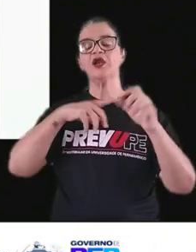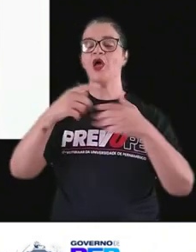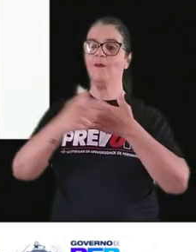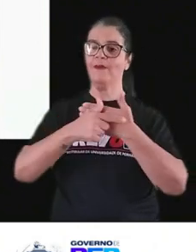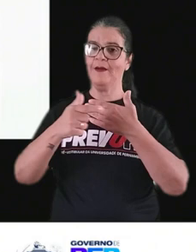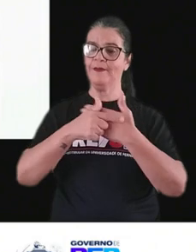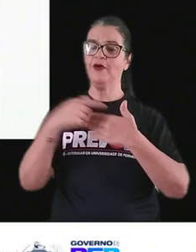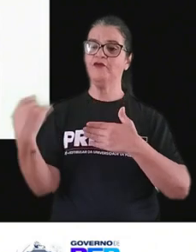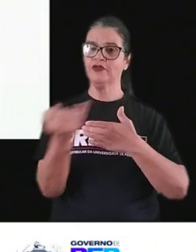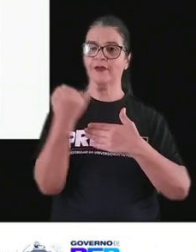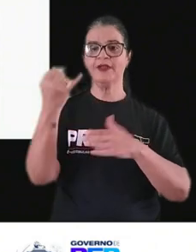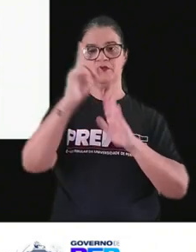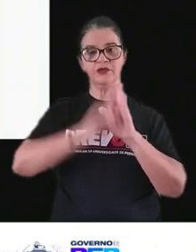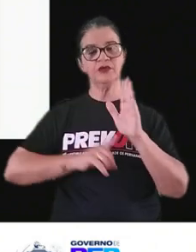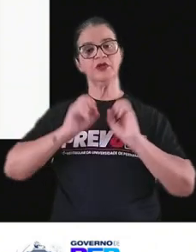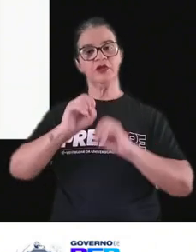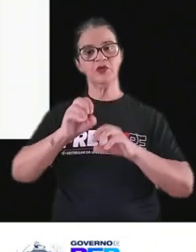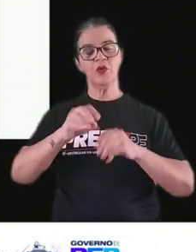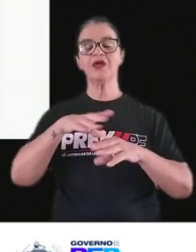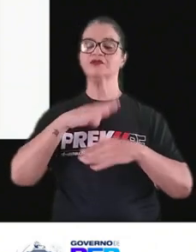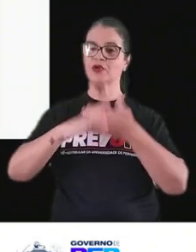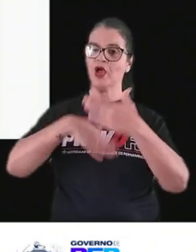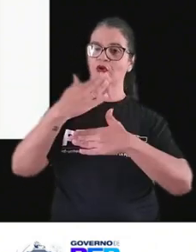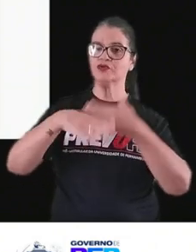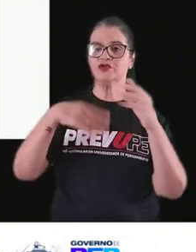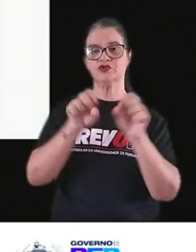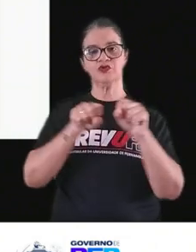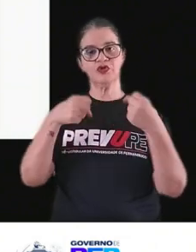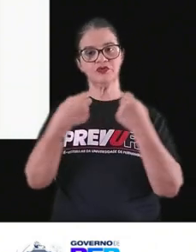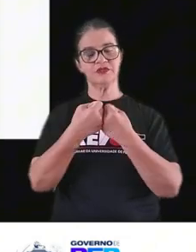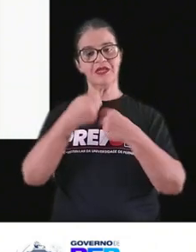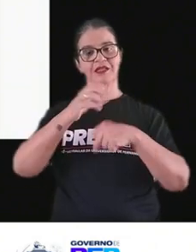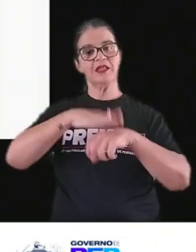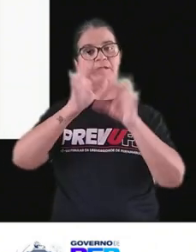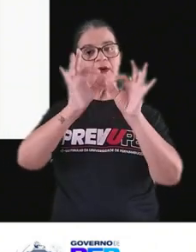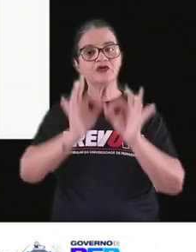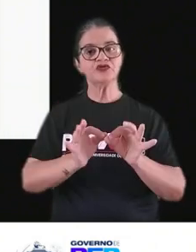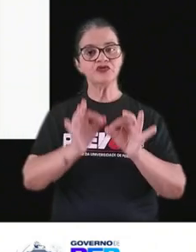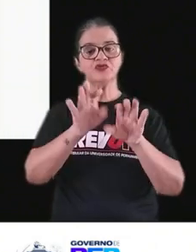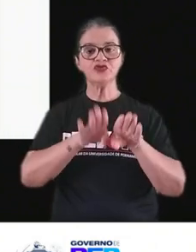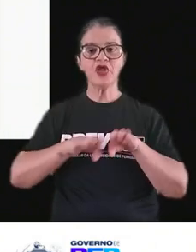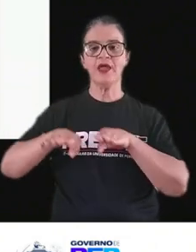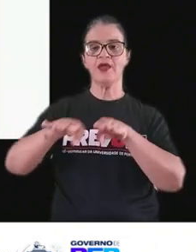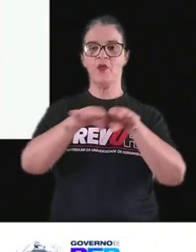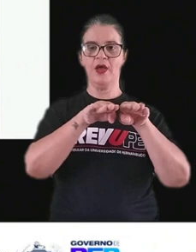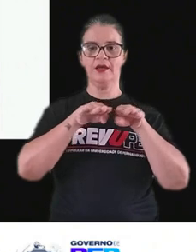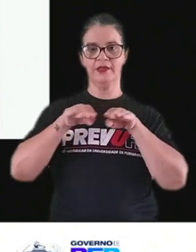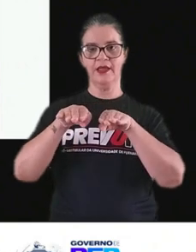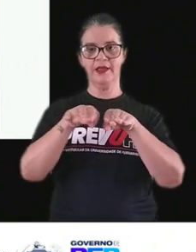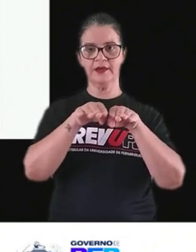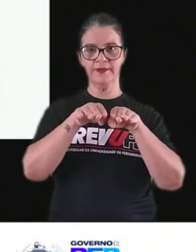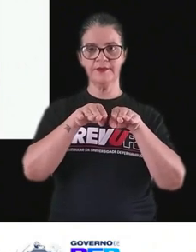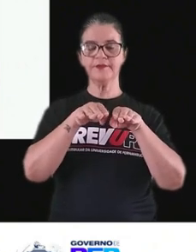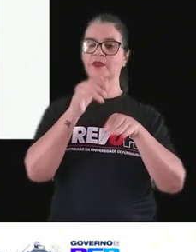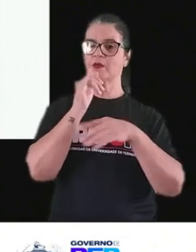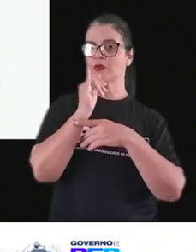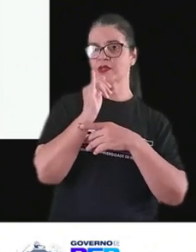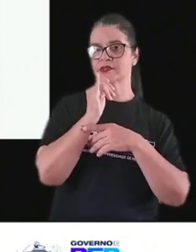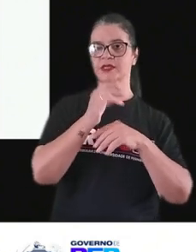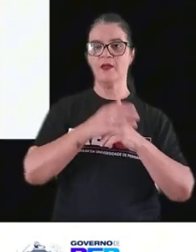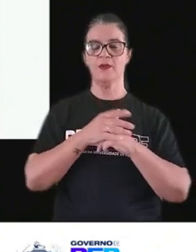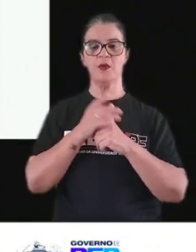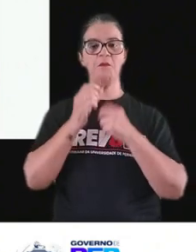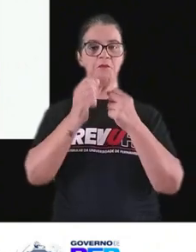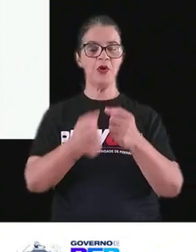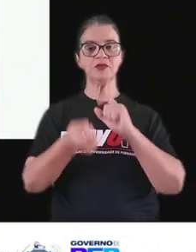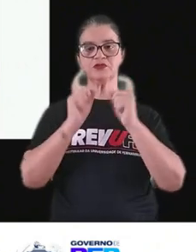fundamental do direito à educação na construção de uma sociedade mais justa e igualitária por exemplo